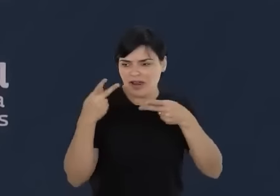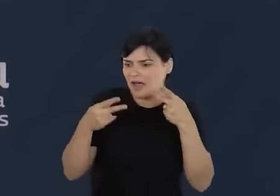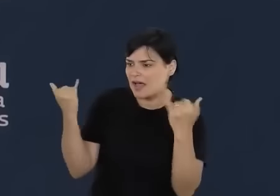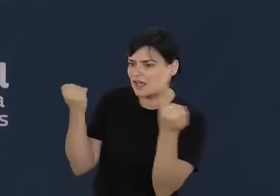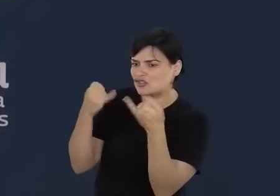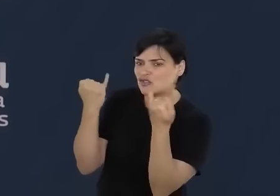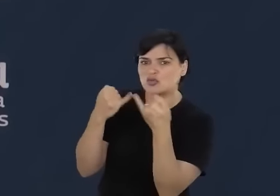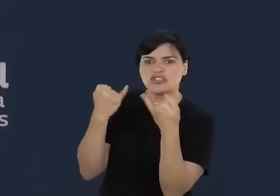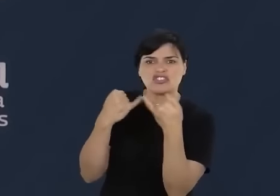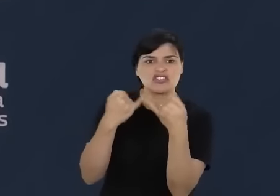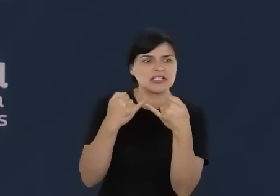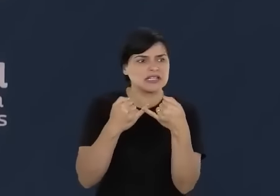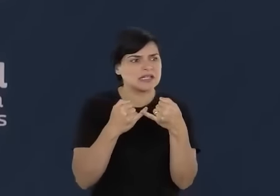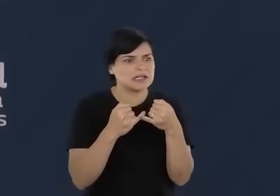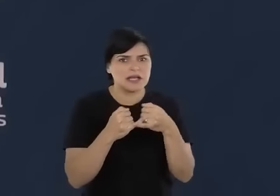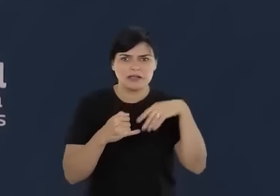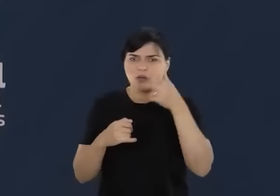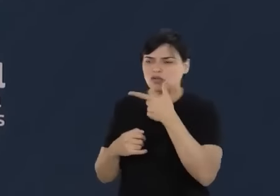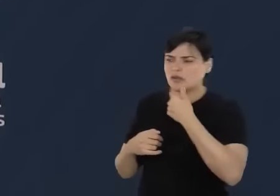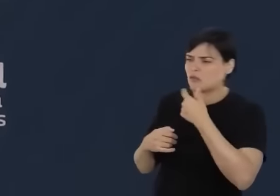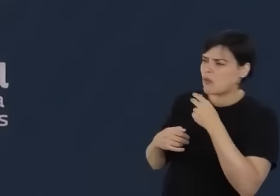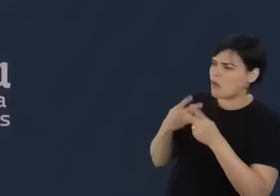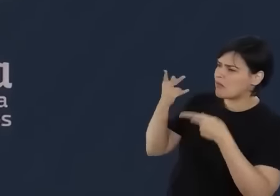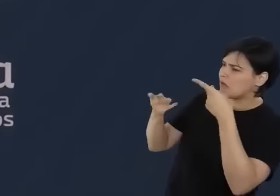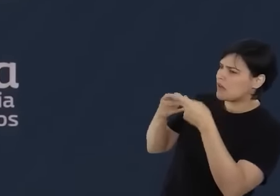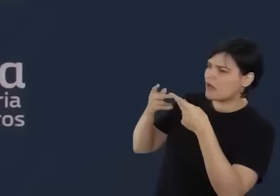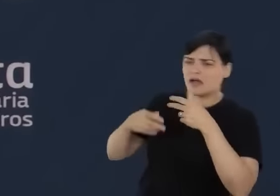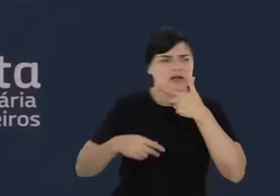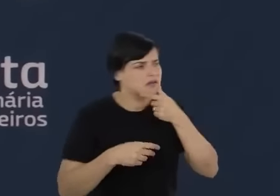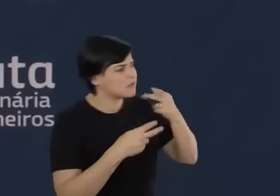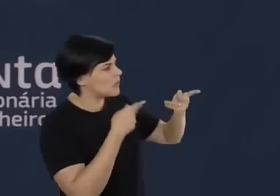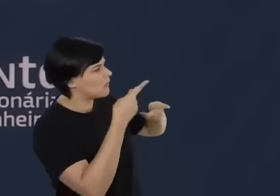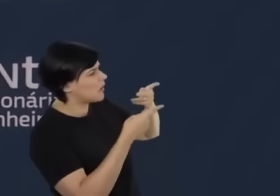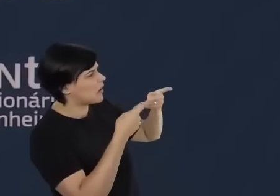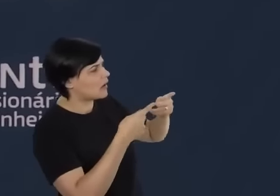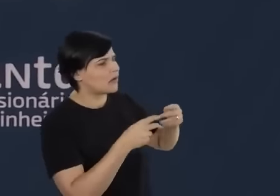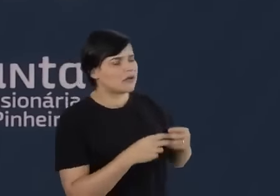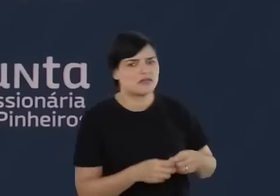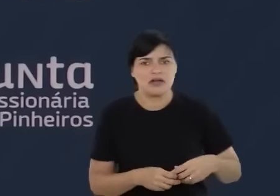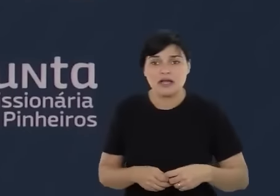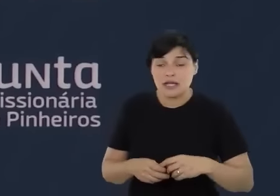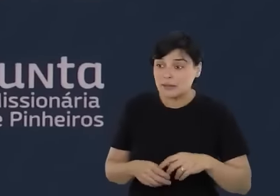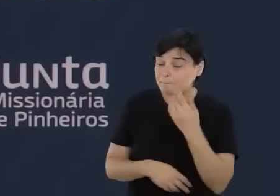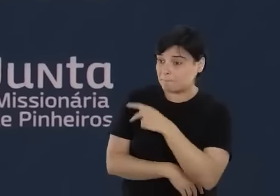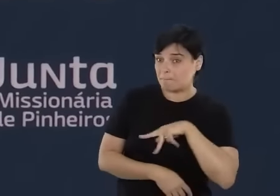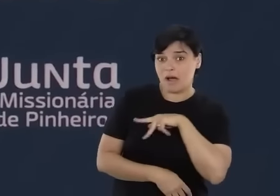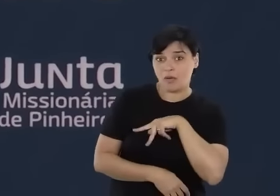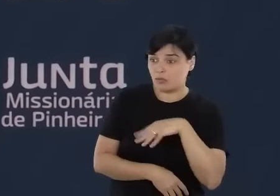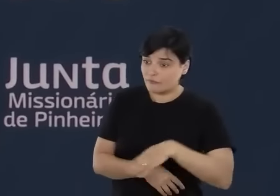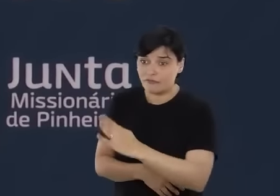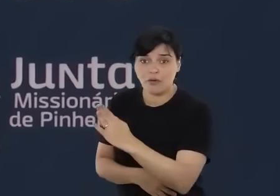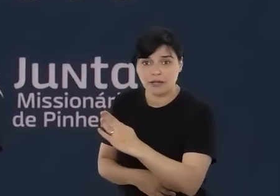cosmovisão era o local onde as ideias pululavam e floresciam e Paulo vai para lá e diz o